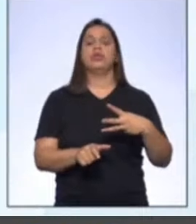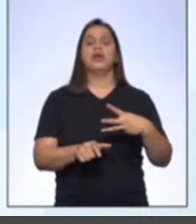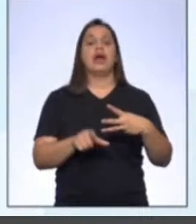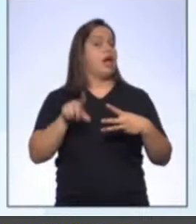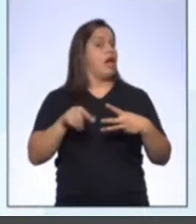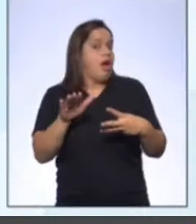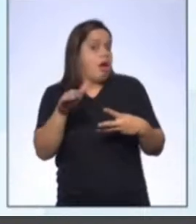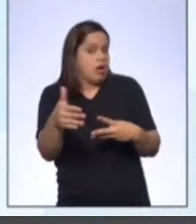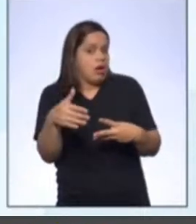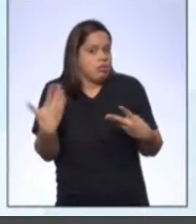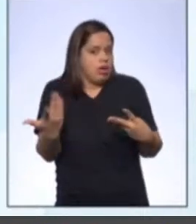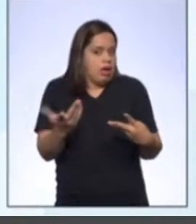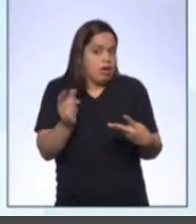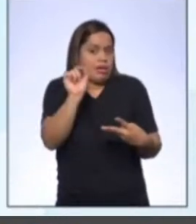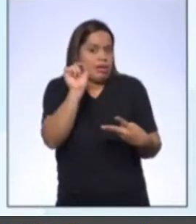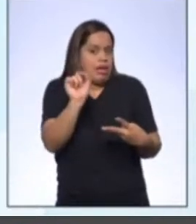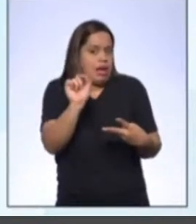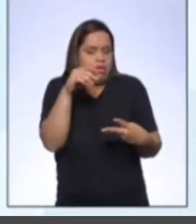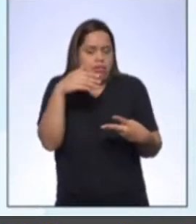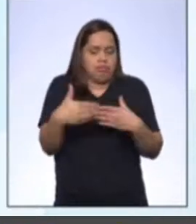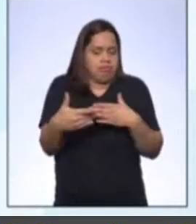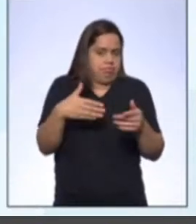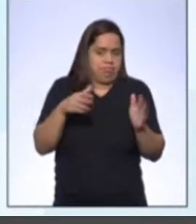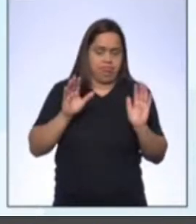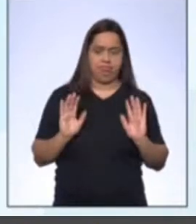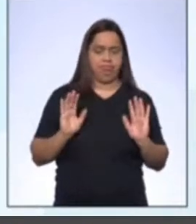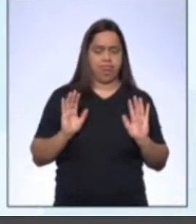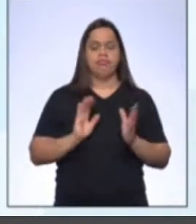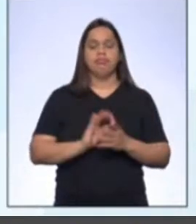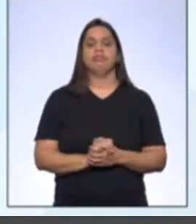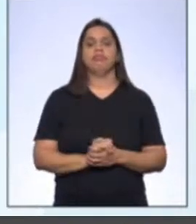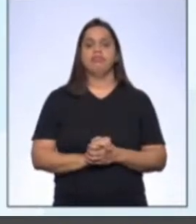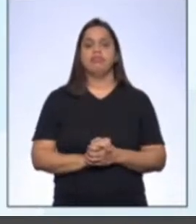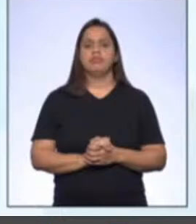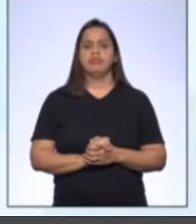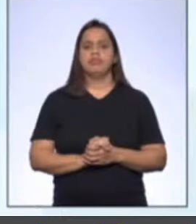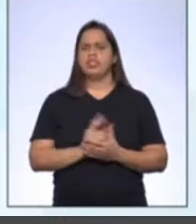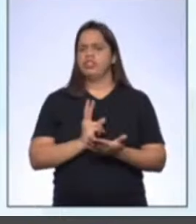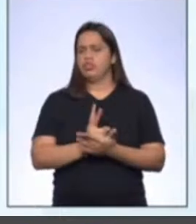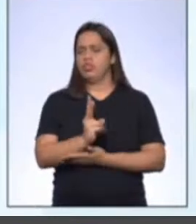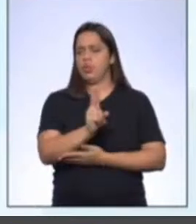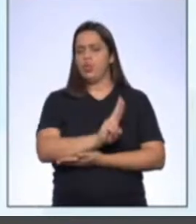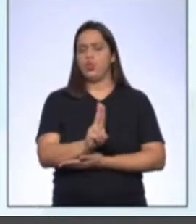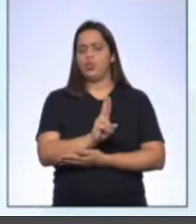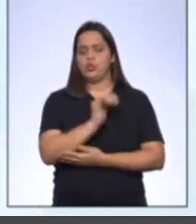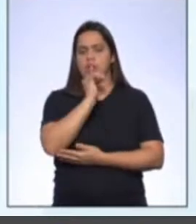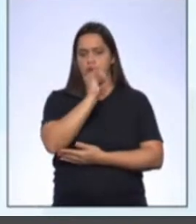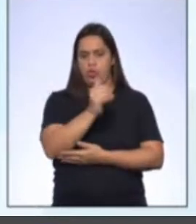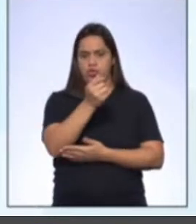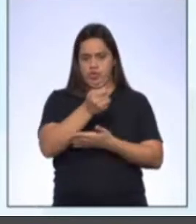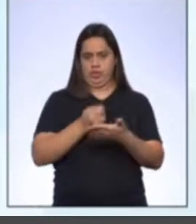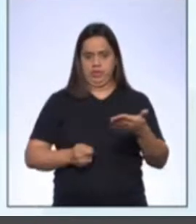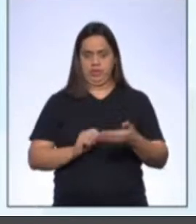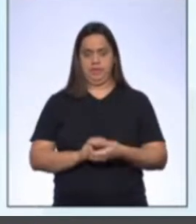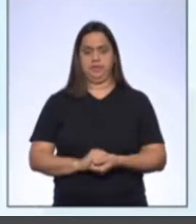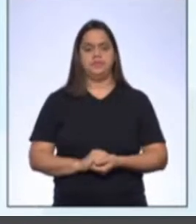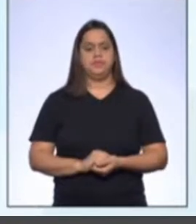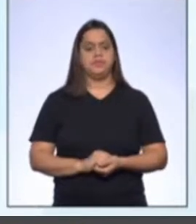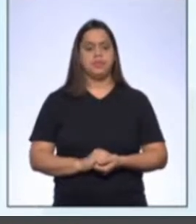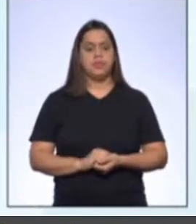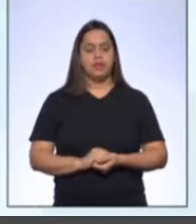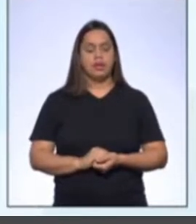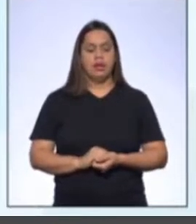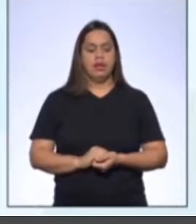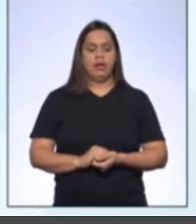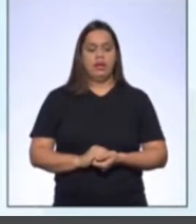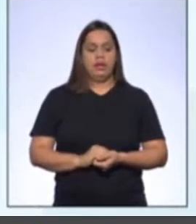quem. Quem? Pouco importa. Geralmente, isso daí tem notícias, né? Bom, vamos circular aqui, ó, na